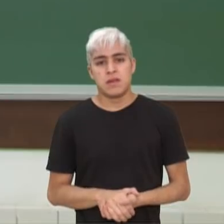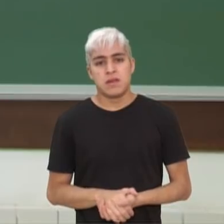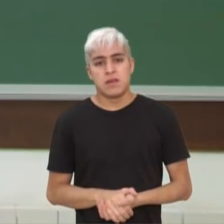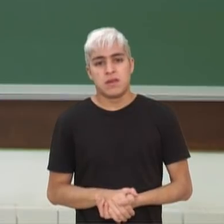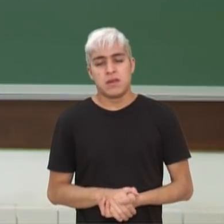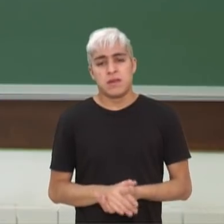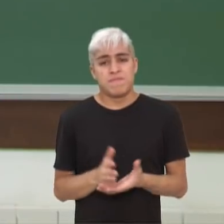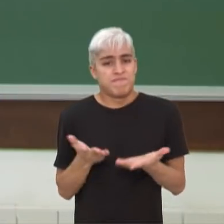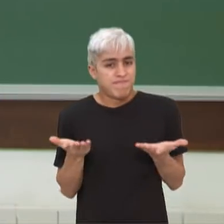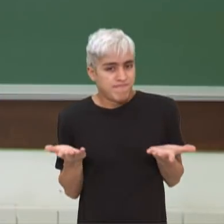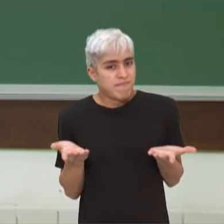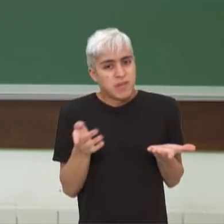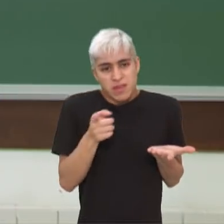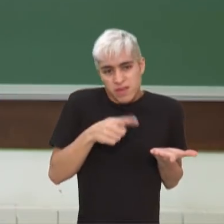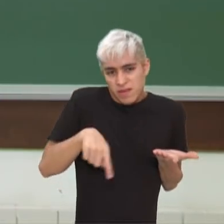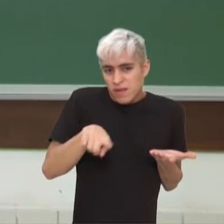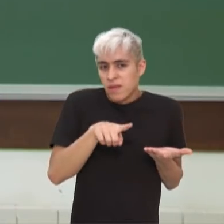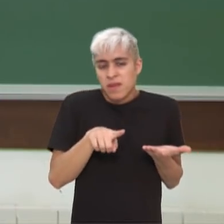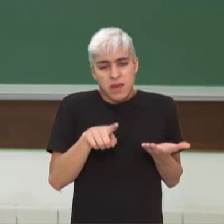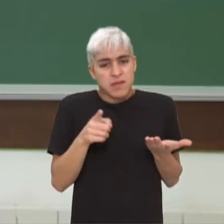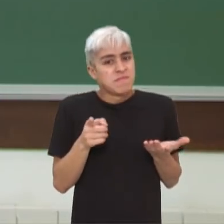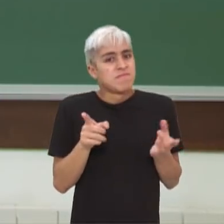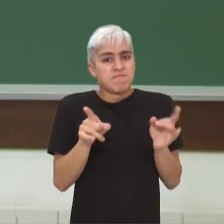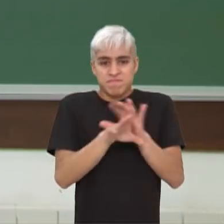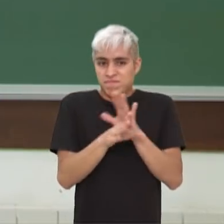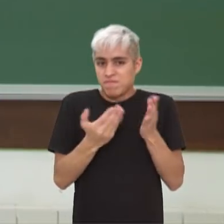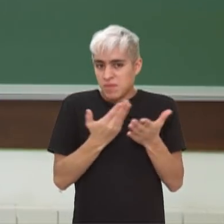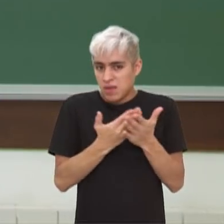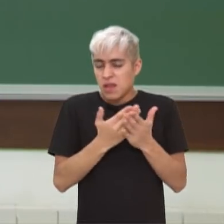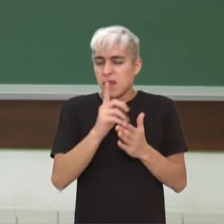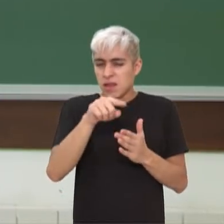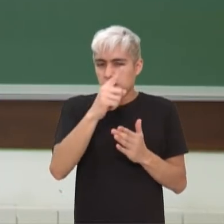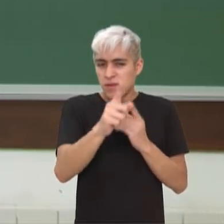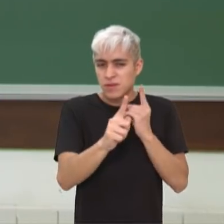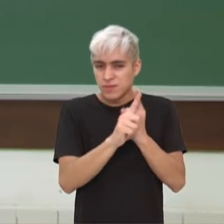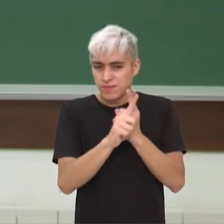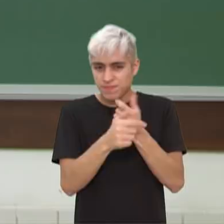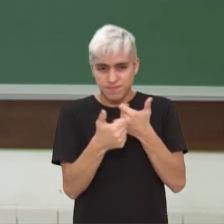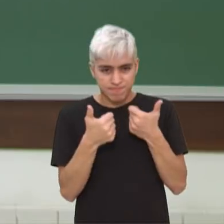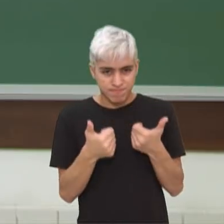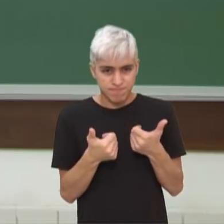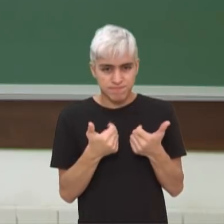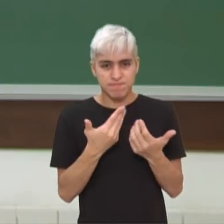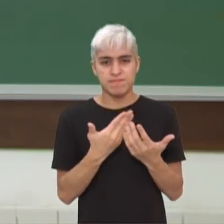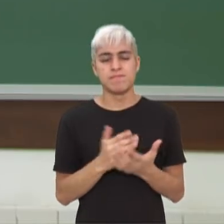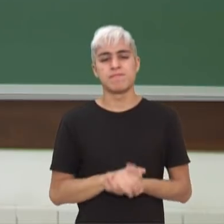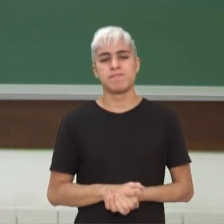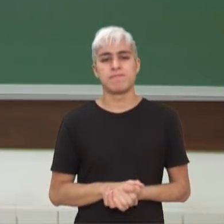Então é isso, meus queridos. Eu vou ficando por aqui e encontro vocês aí na nossa próxima aula. Fui!